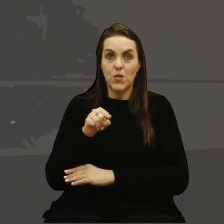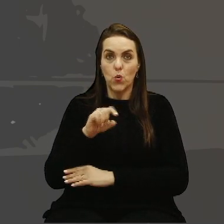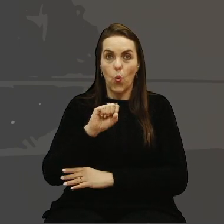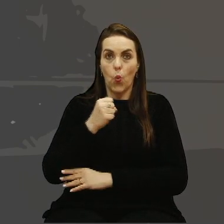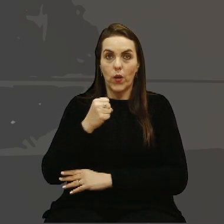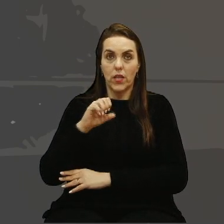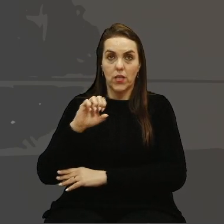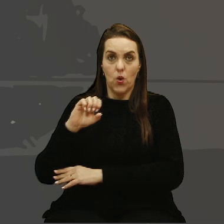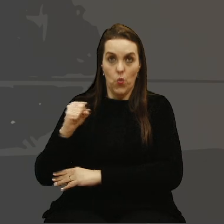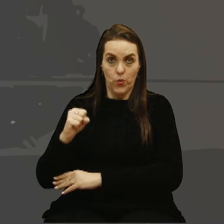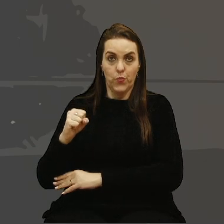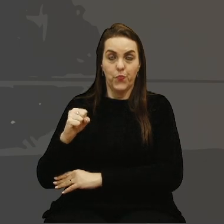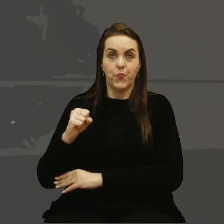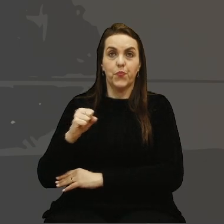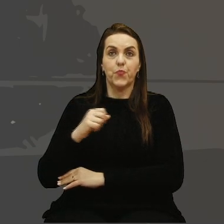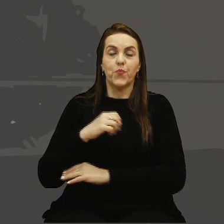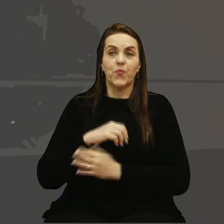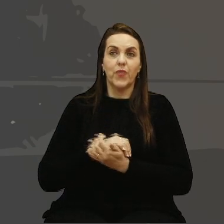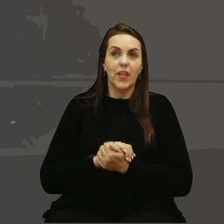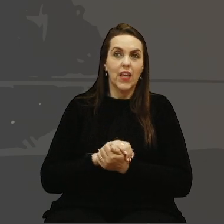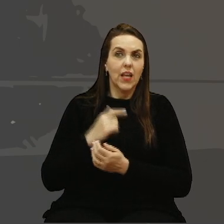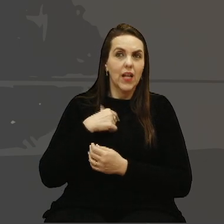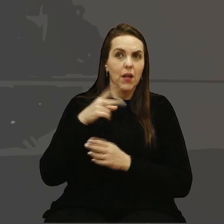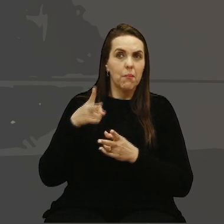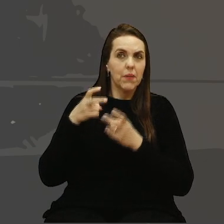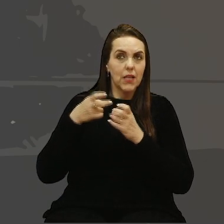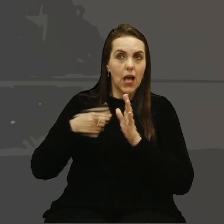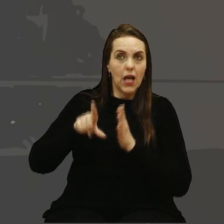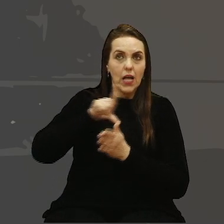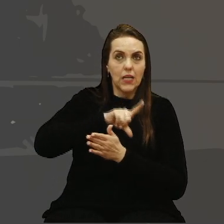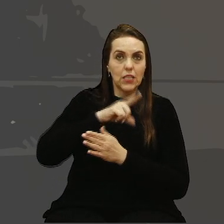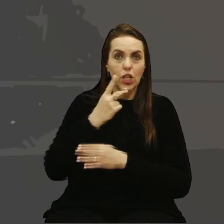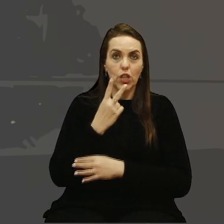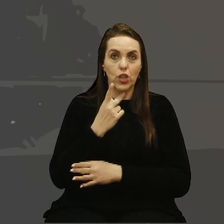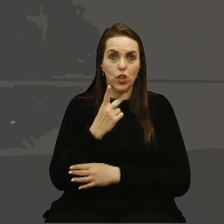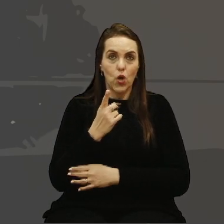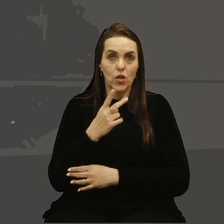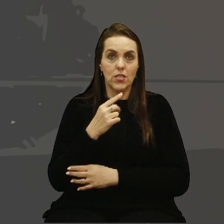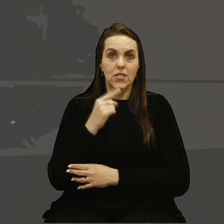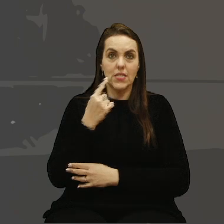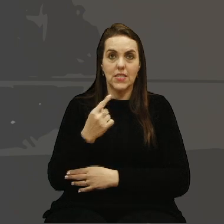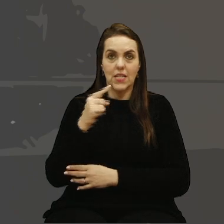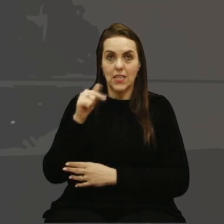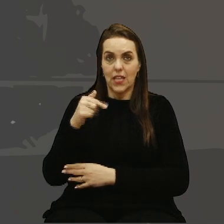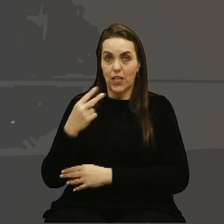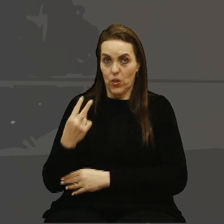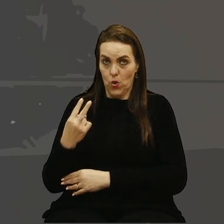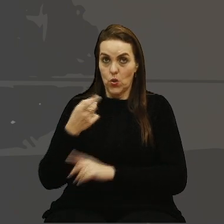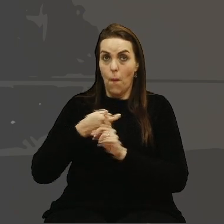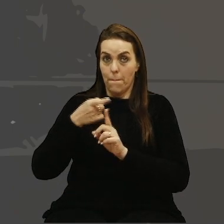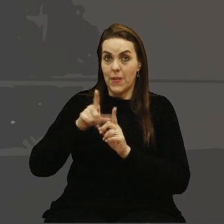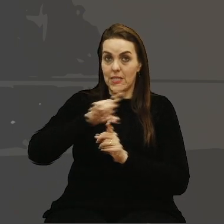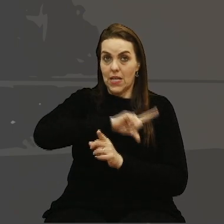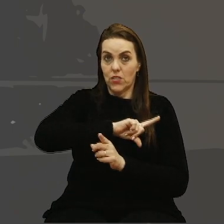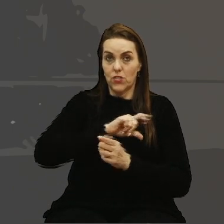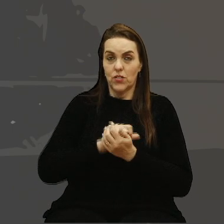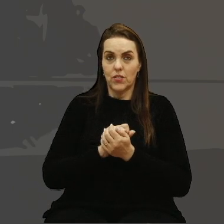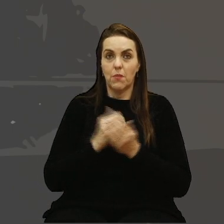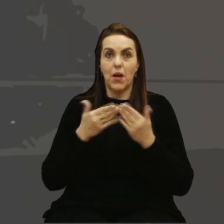13.088. Nós vamos verificar. Leitura anterior, 12.172. Isso aqui um mês antes. Pode abrir o